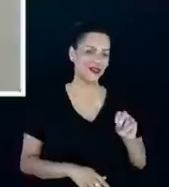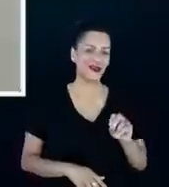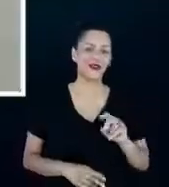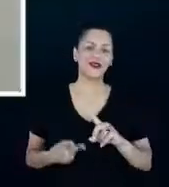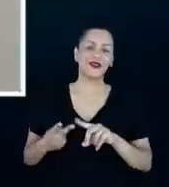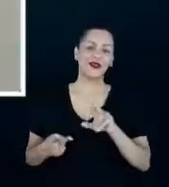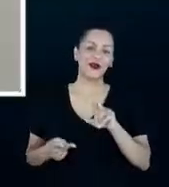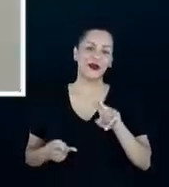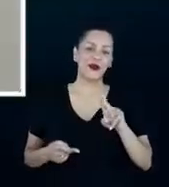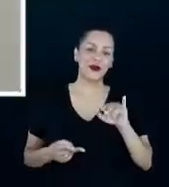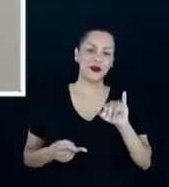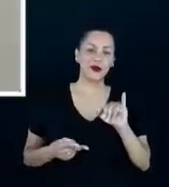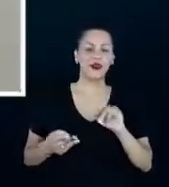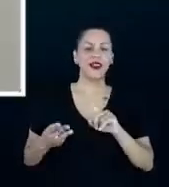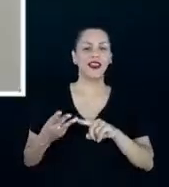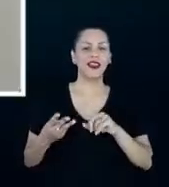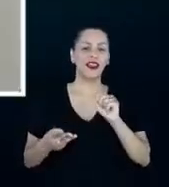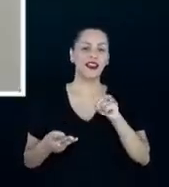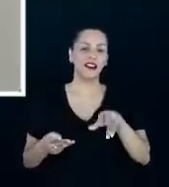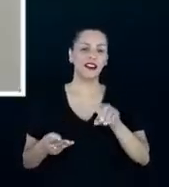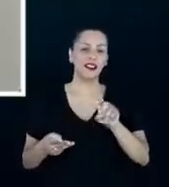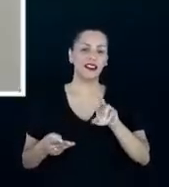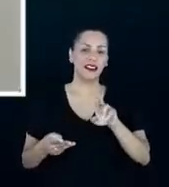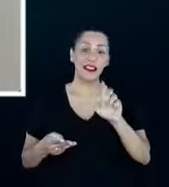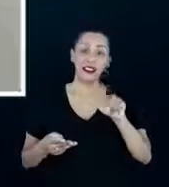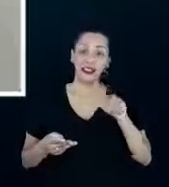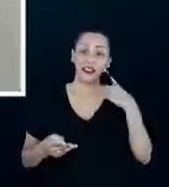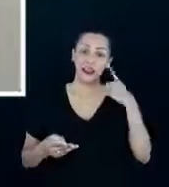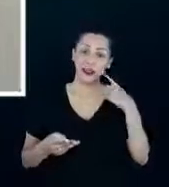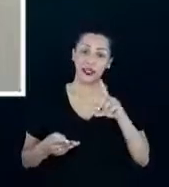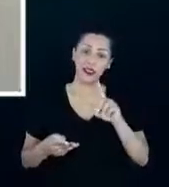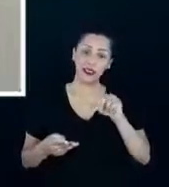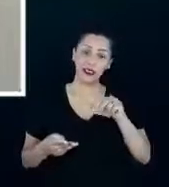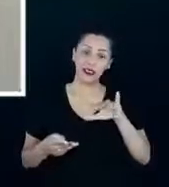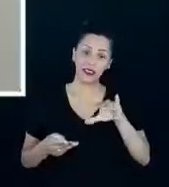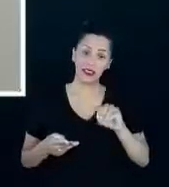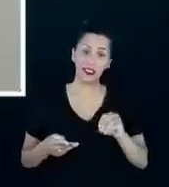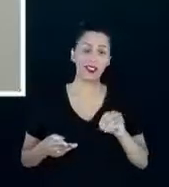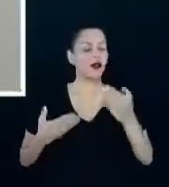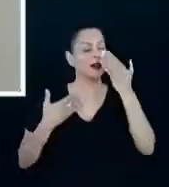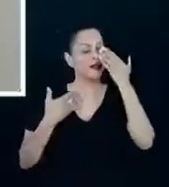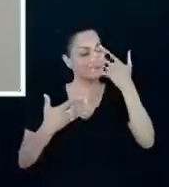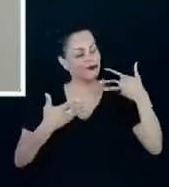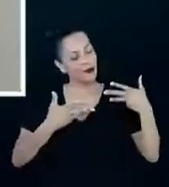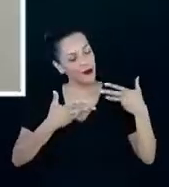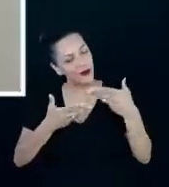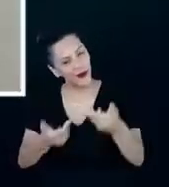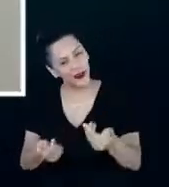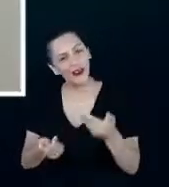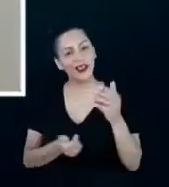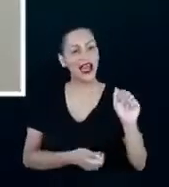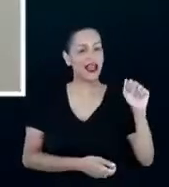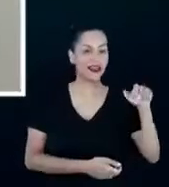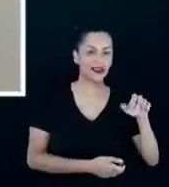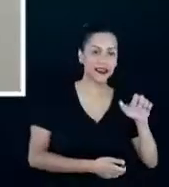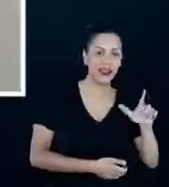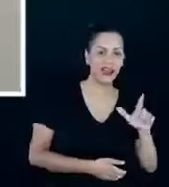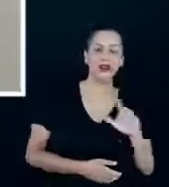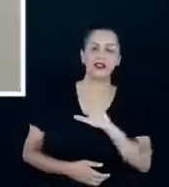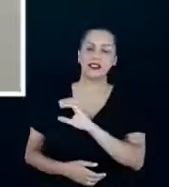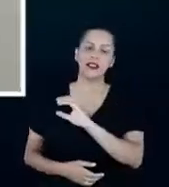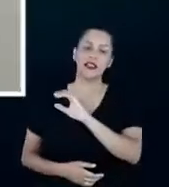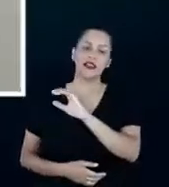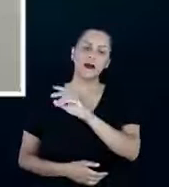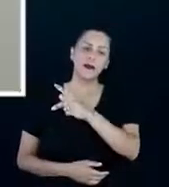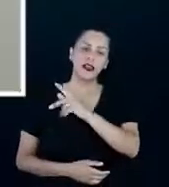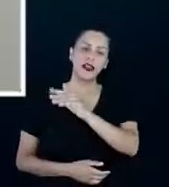deputado Danilo. Agradeço pelo convite, tanto da ANEEL quanto da CPFL. Parabenizo a ANEEL pelos 24 anos. A